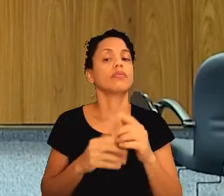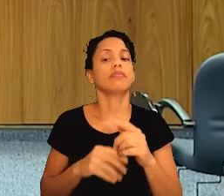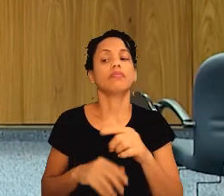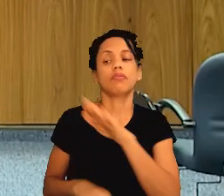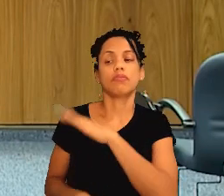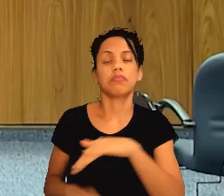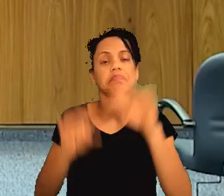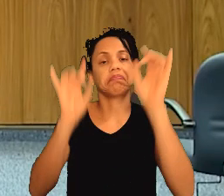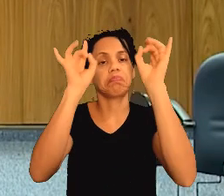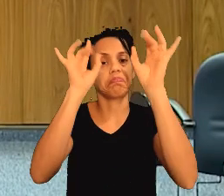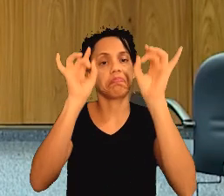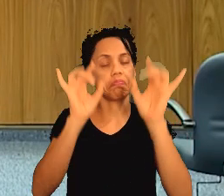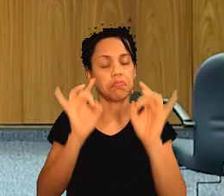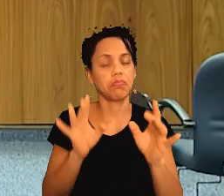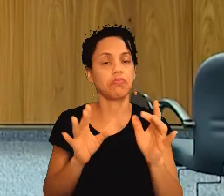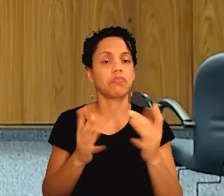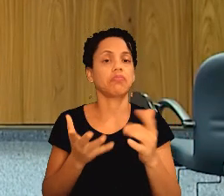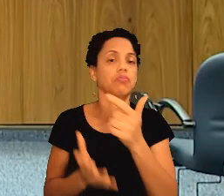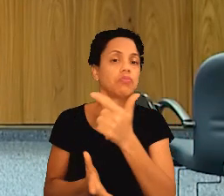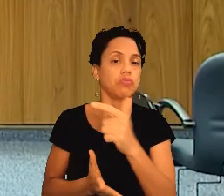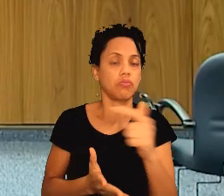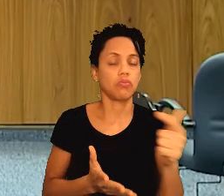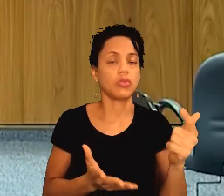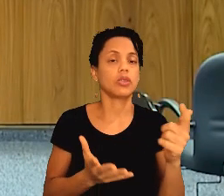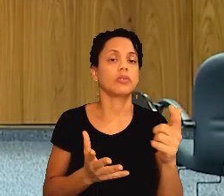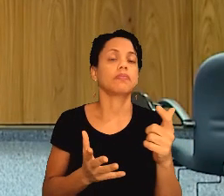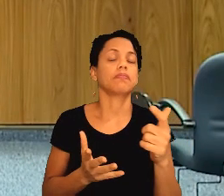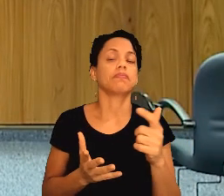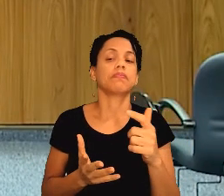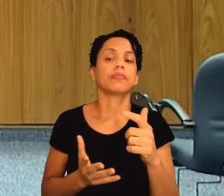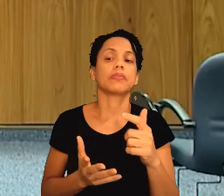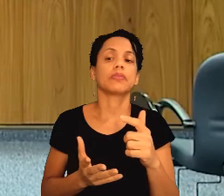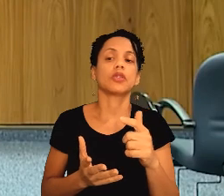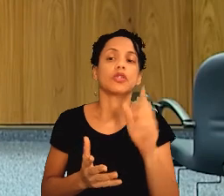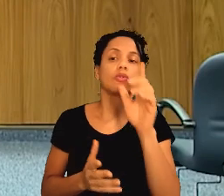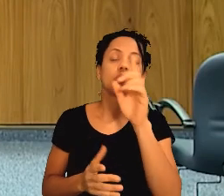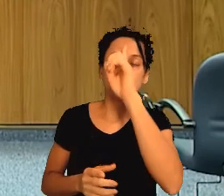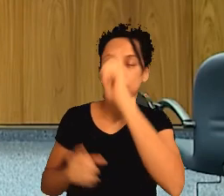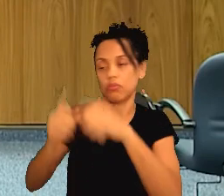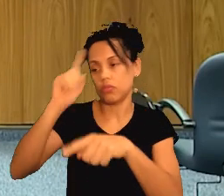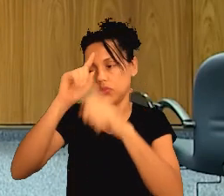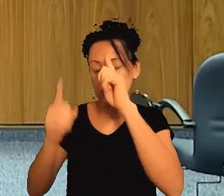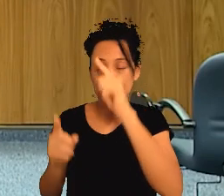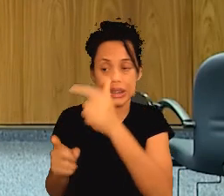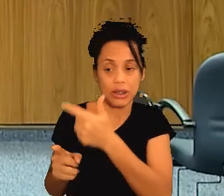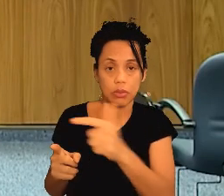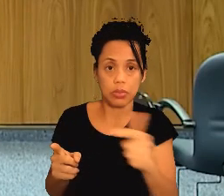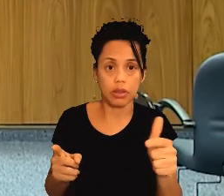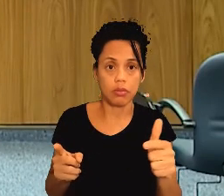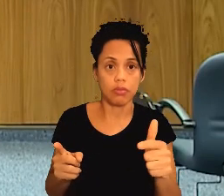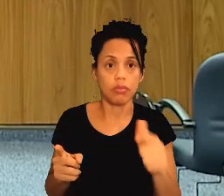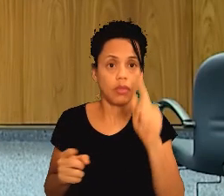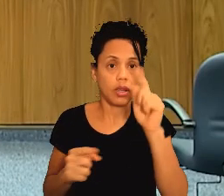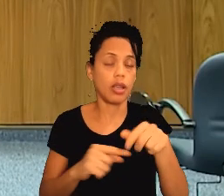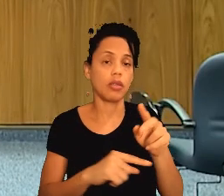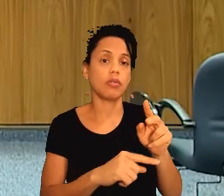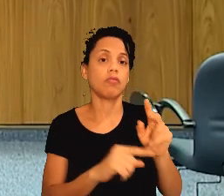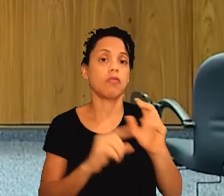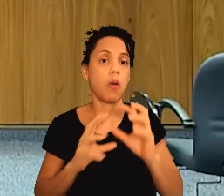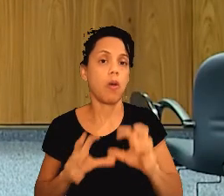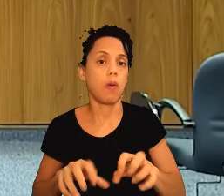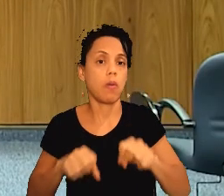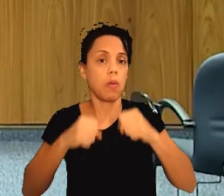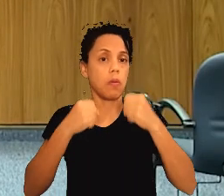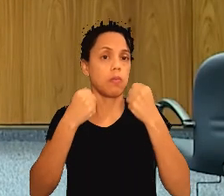privilegiada, de certo modo, embora não haja um título de domínio. E o fato de não haver título de domínio é até uma